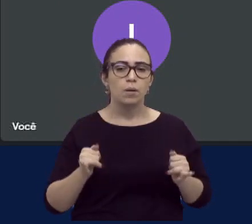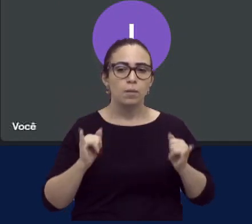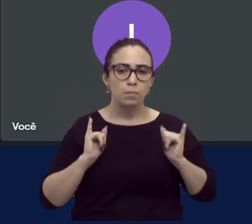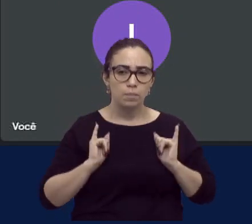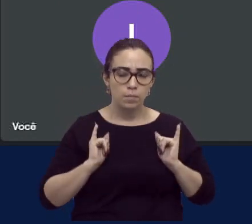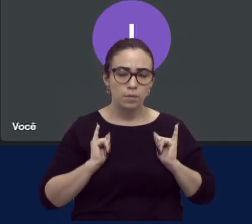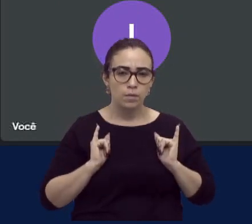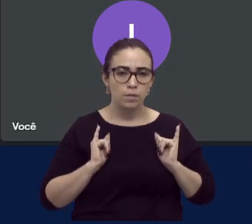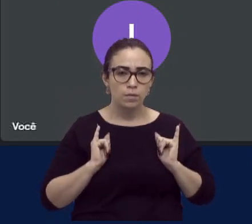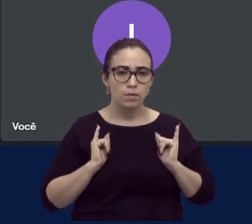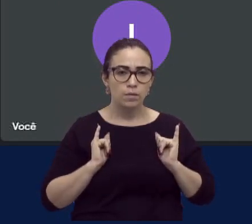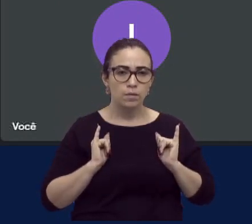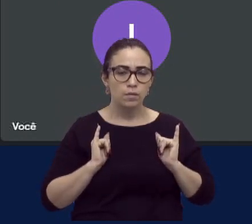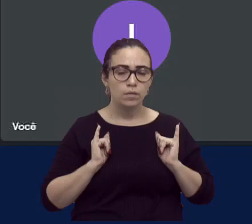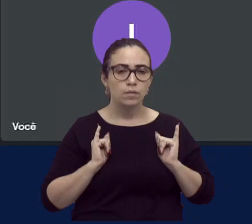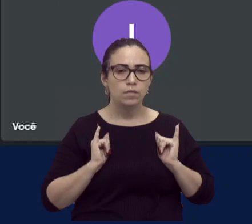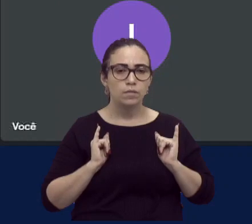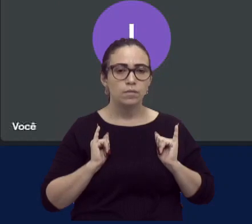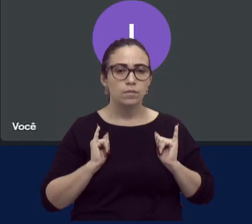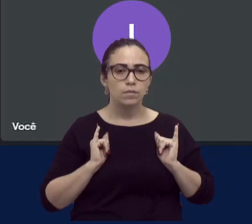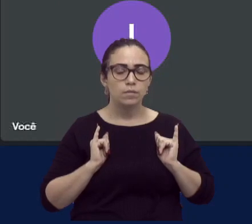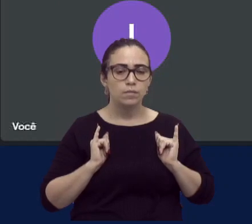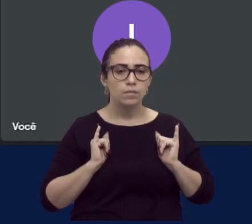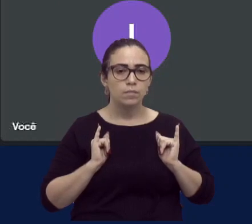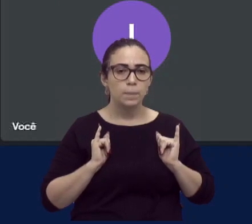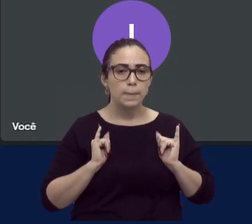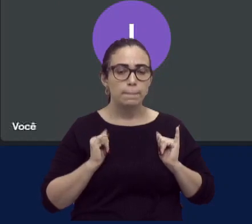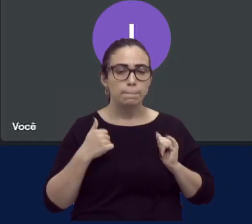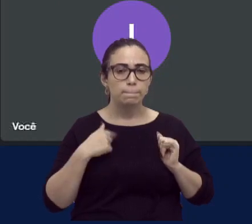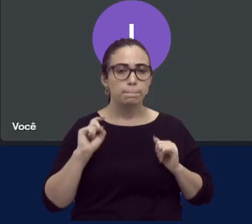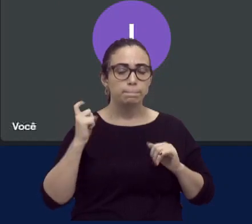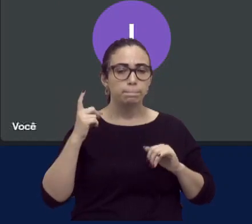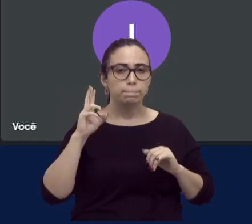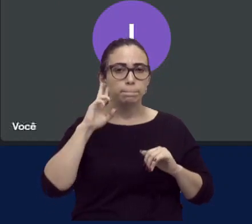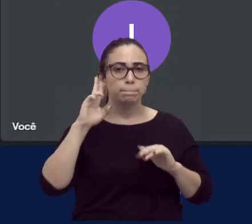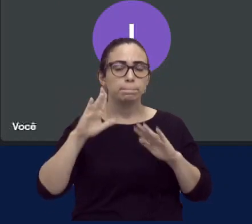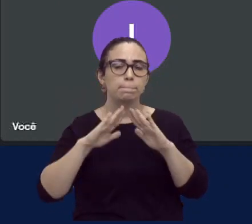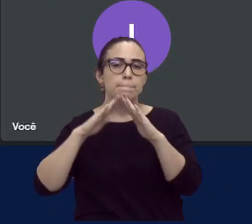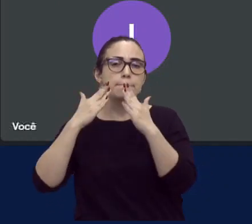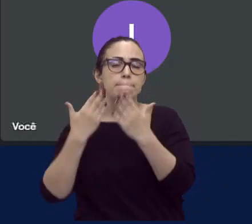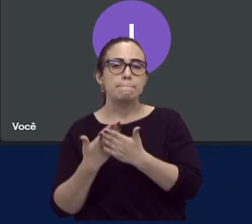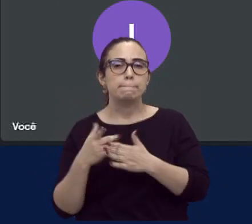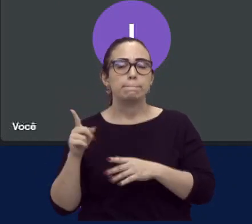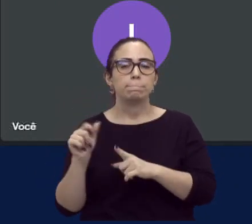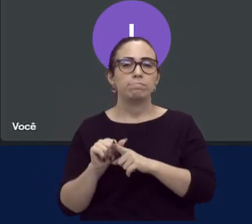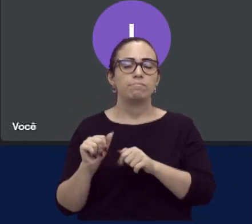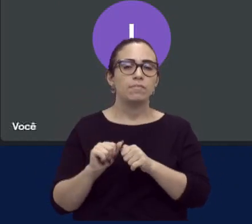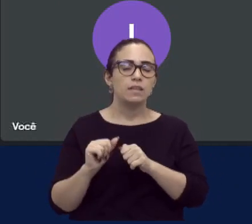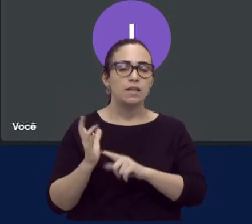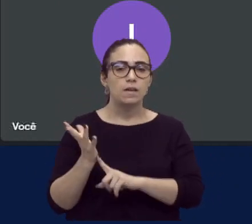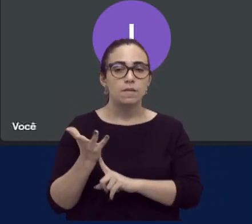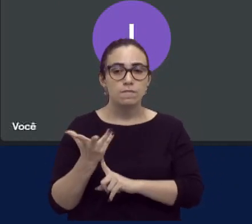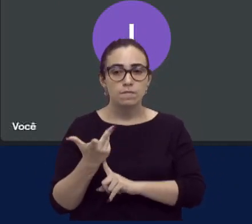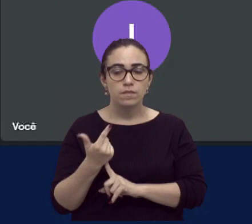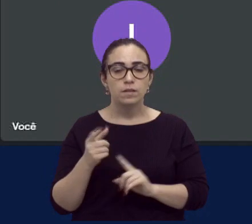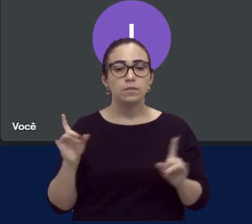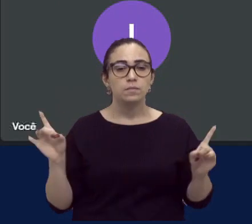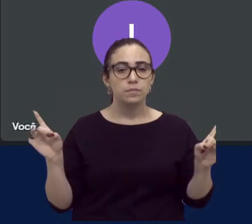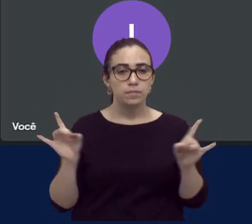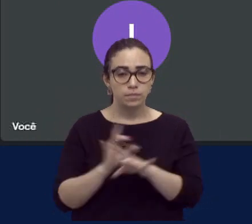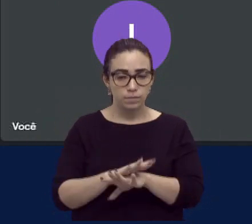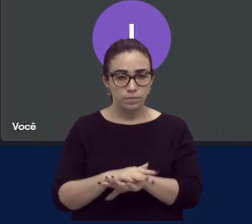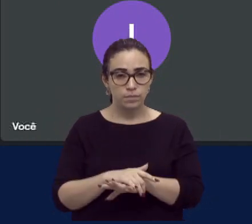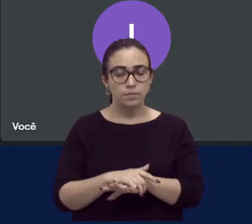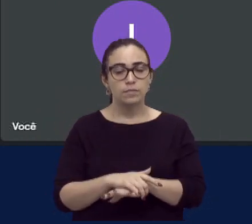sempre digo, ele é o meu mestre. Eu era diretora de escola, ele foi fazer um evento na escola, quando terminou esse